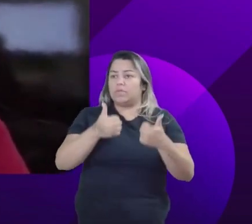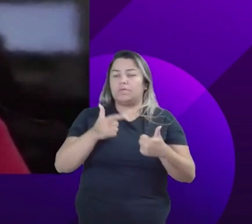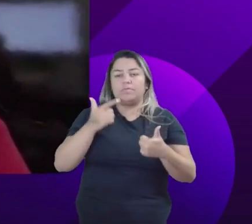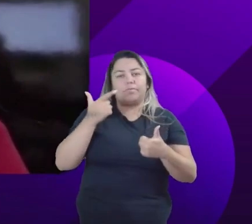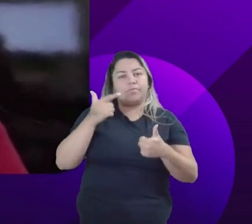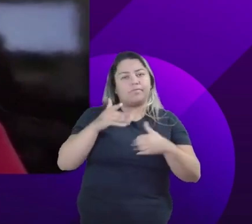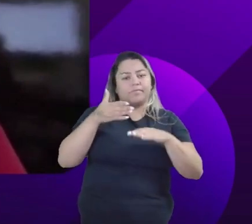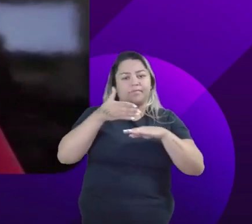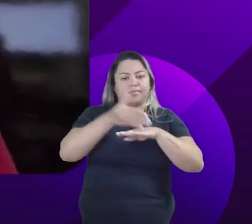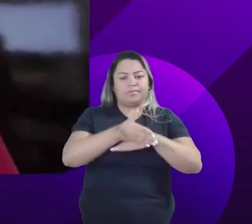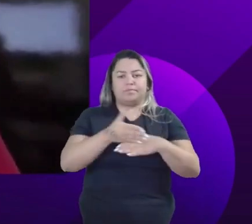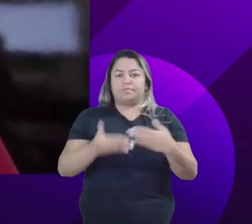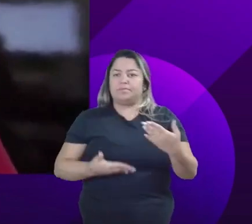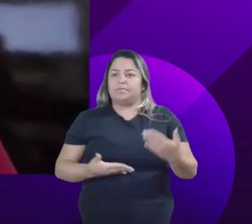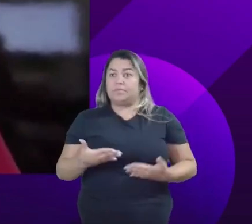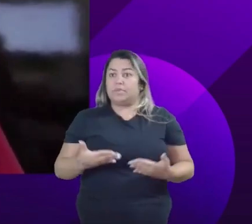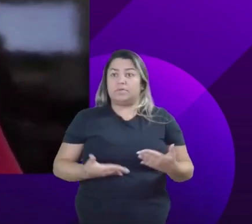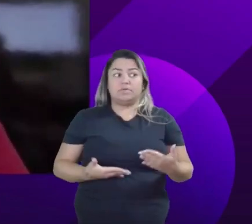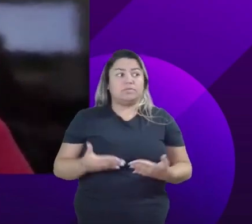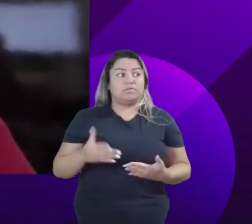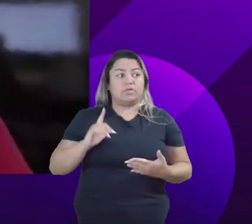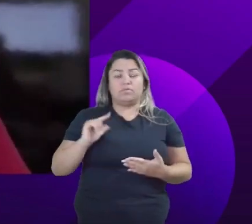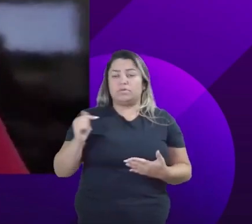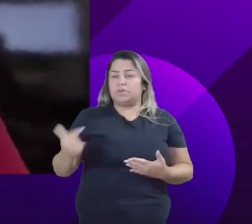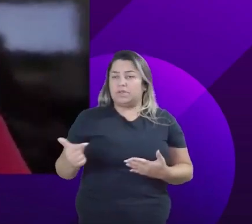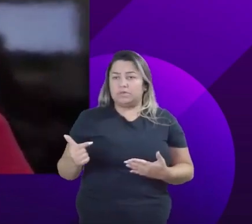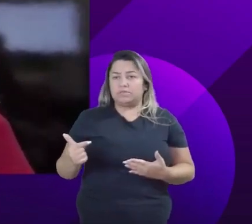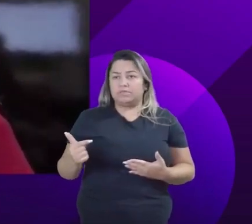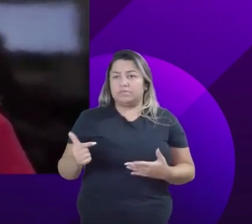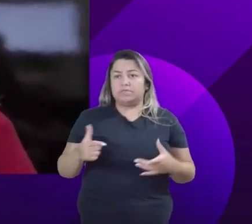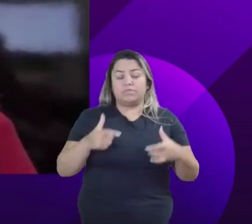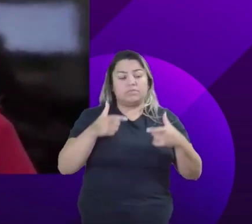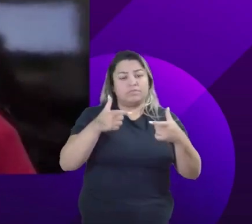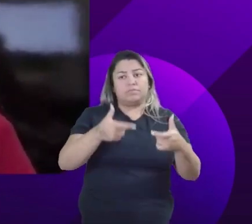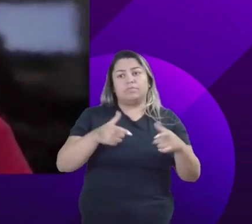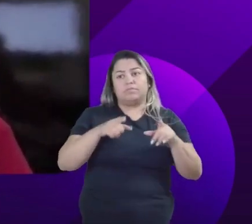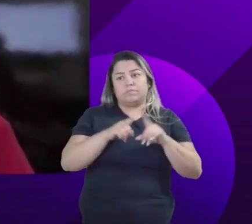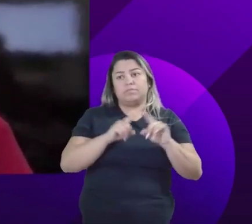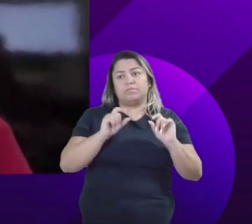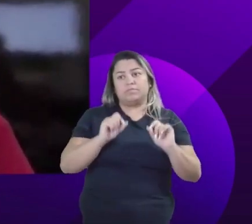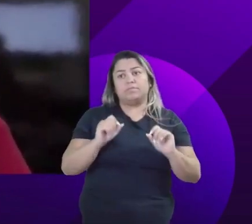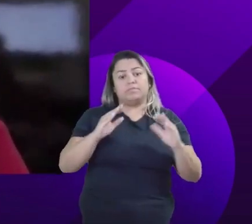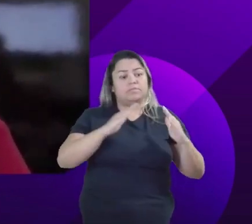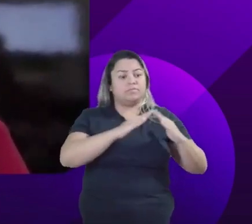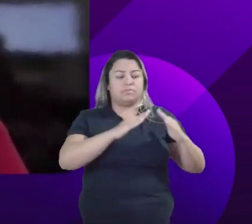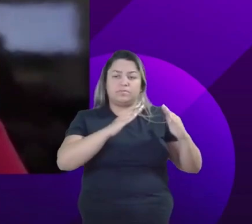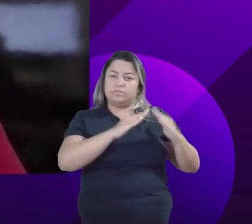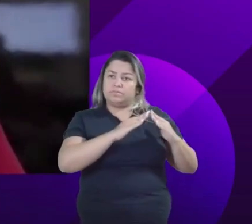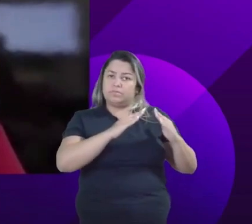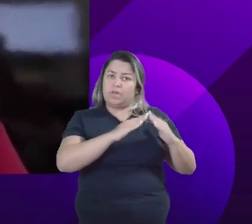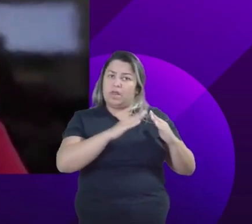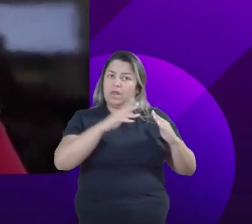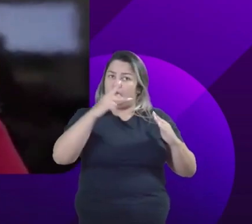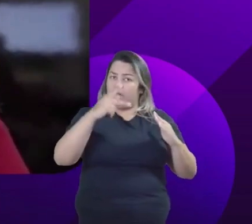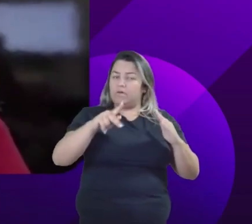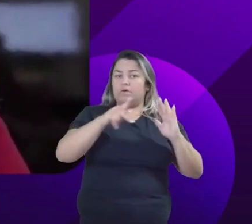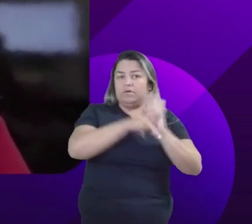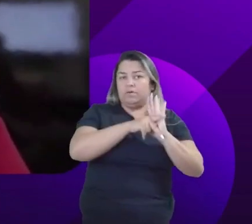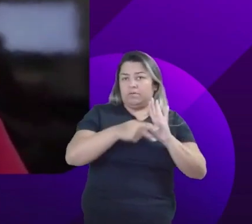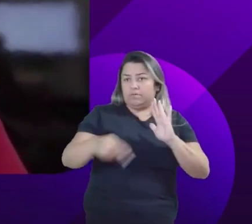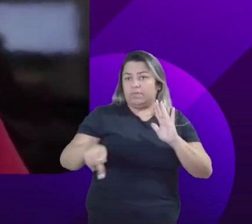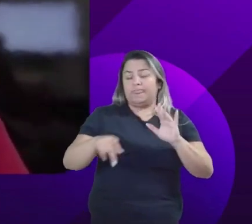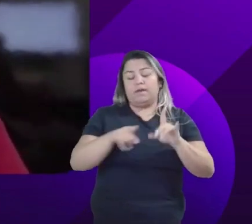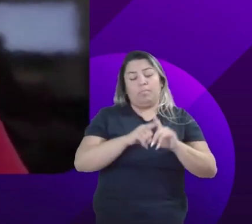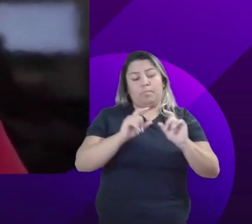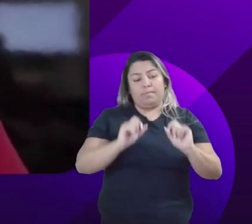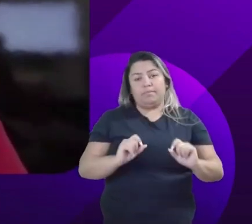acessar, né, outros serviços, enfim, se tu não tem um local onde tu reside, onde é, né, a tua casa, ali tu constitui